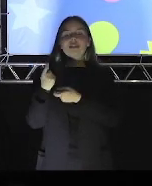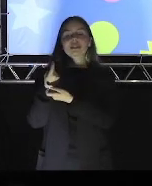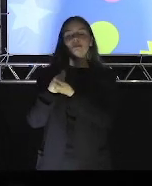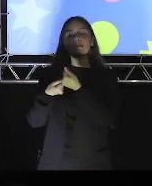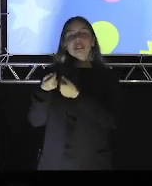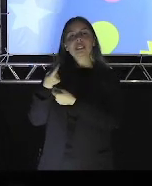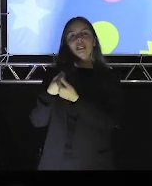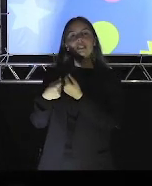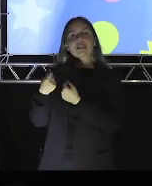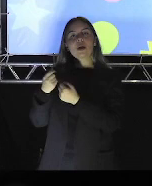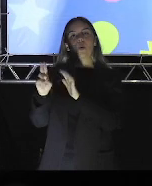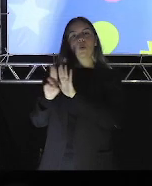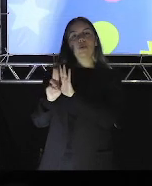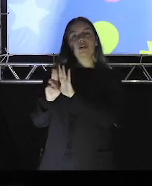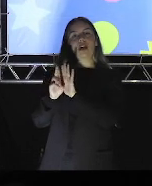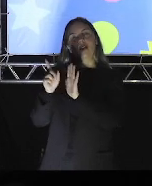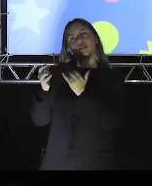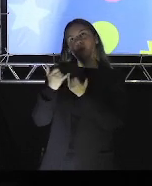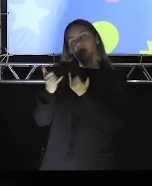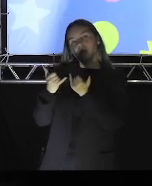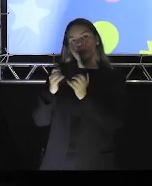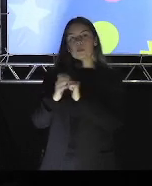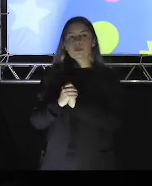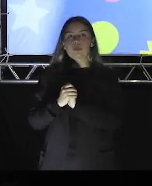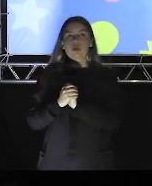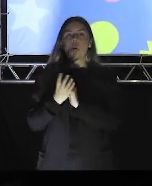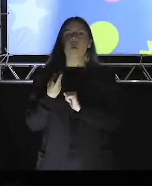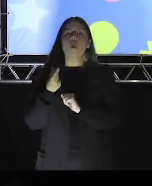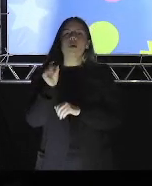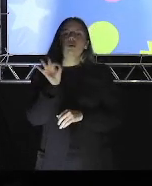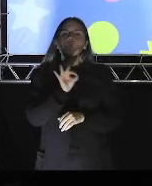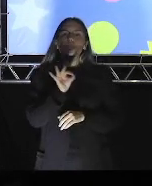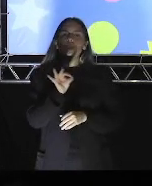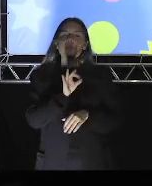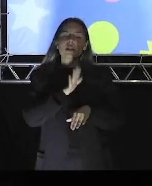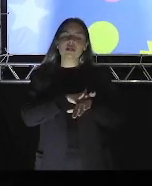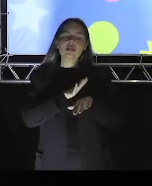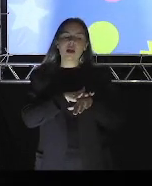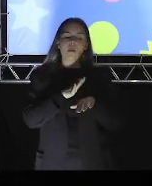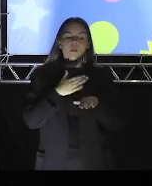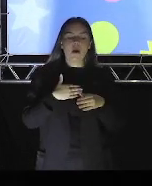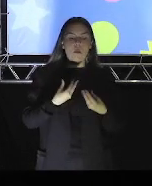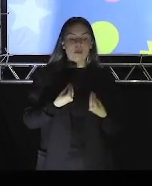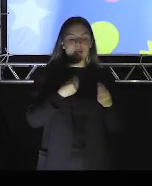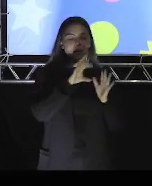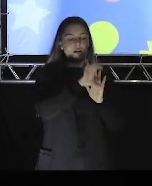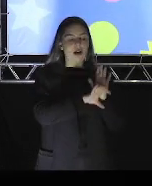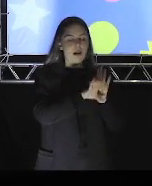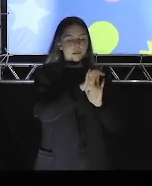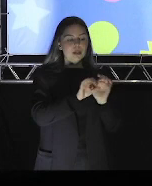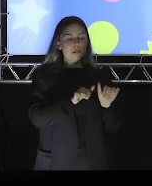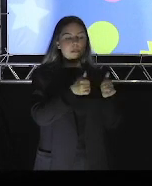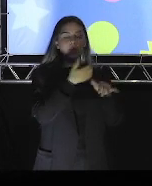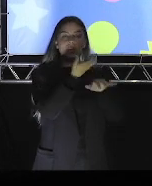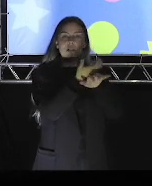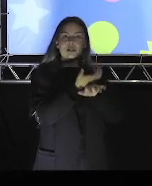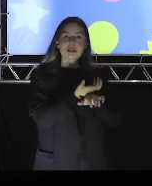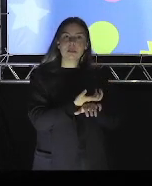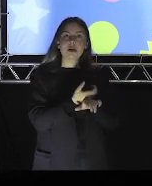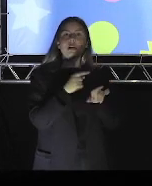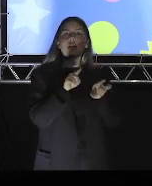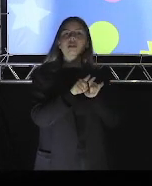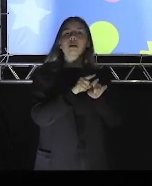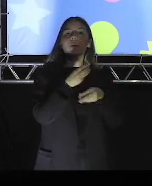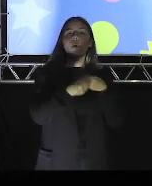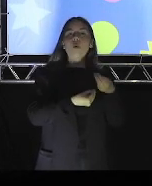usando de exemplo aqui. Quantos por cento do tempo eu vou dedicar para ações do capítulo, para a melhoria da disciplina, e quanto